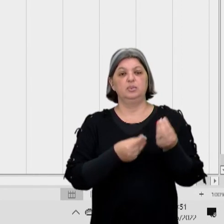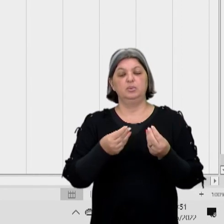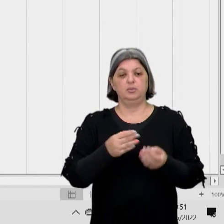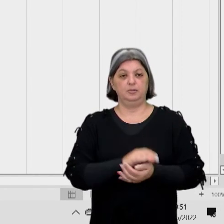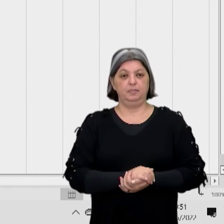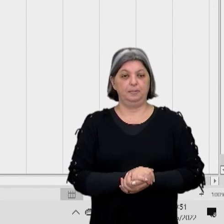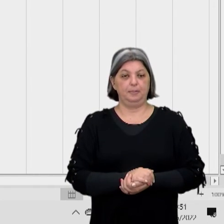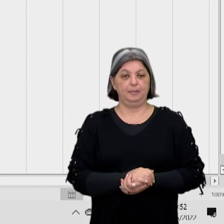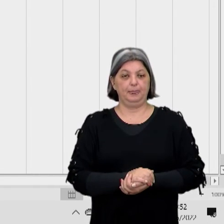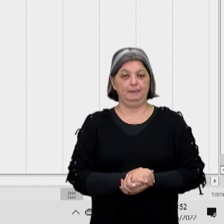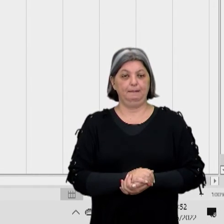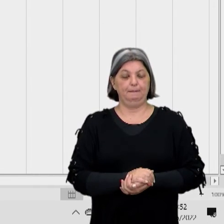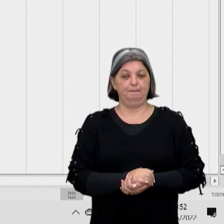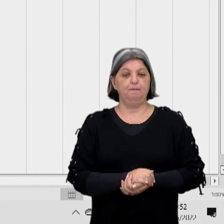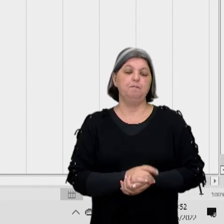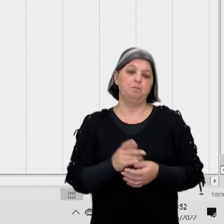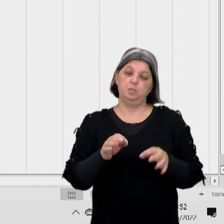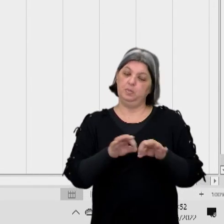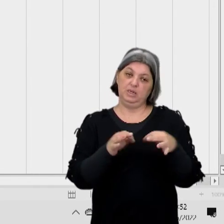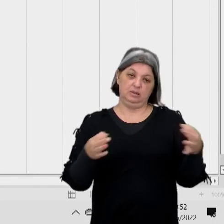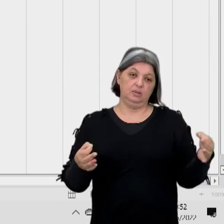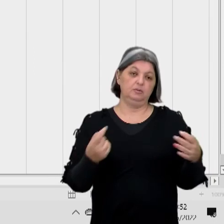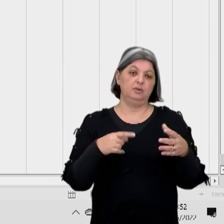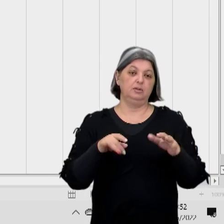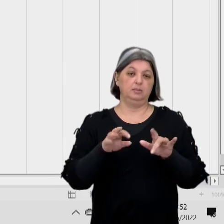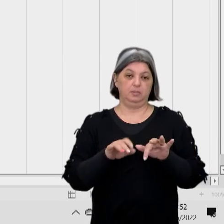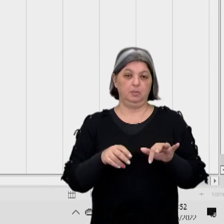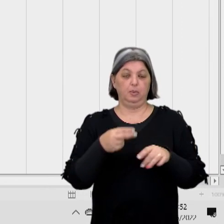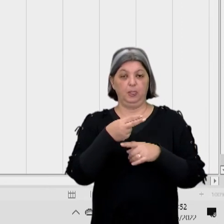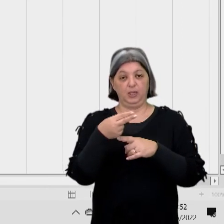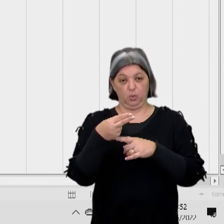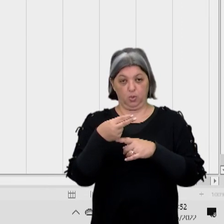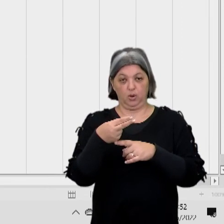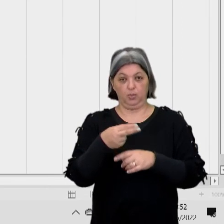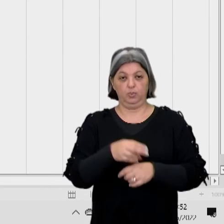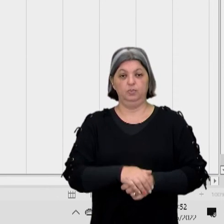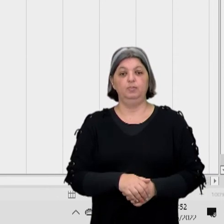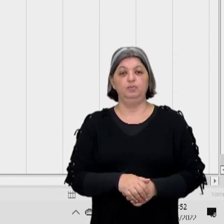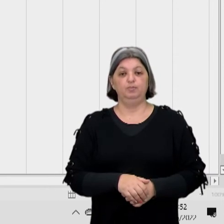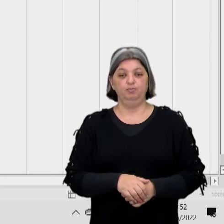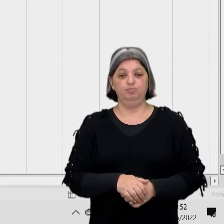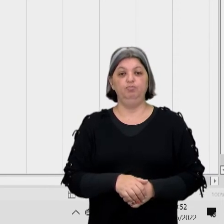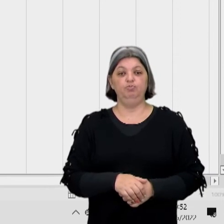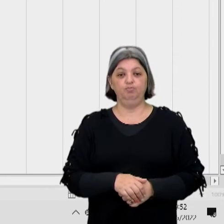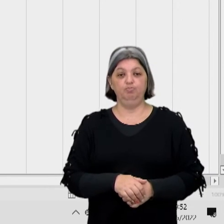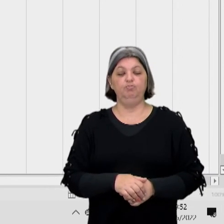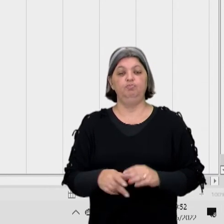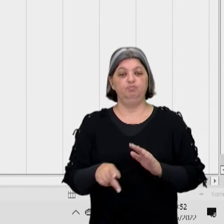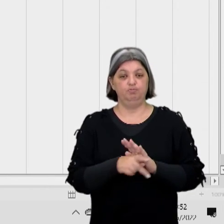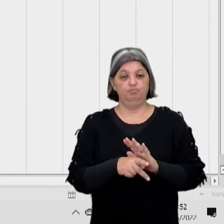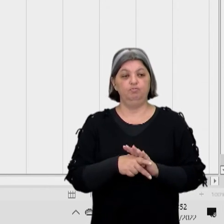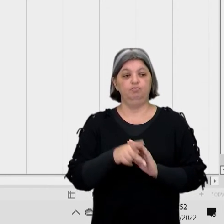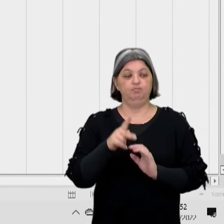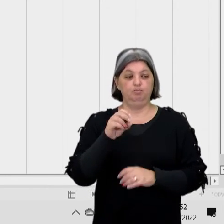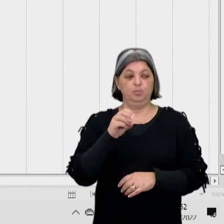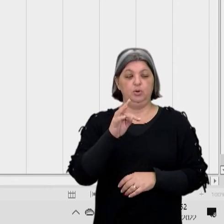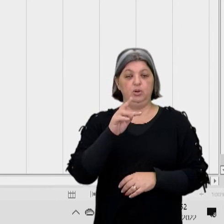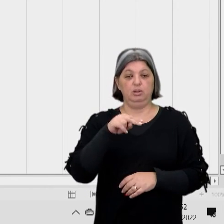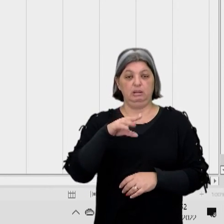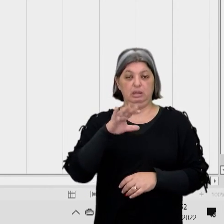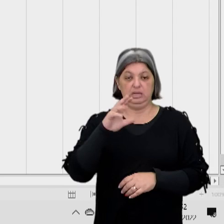vai no feijão com arroz também, vai no simples. Então você vai digitar lá, igual, aí vai digitar potência, ó, potência,